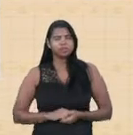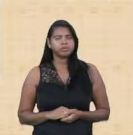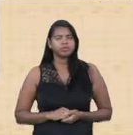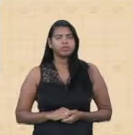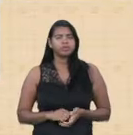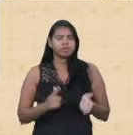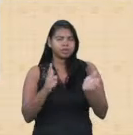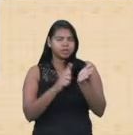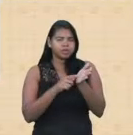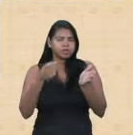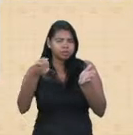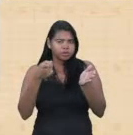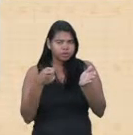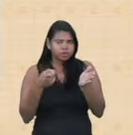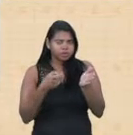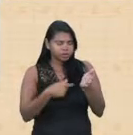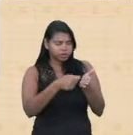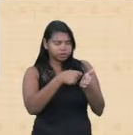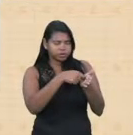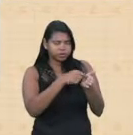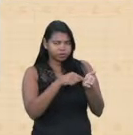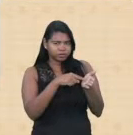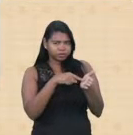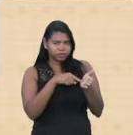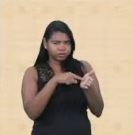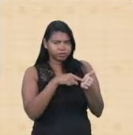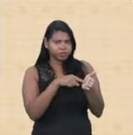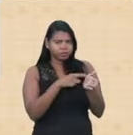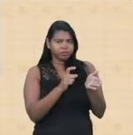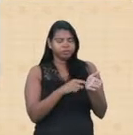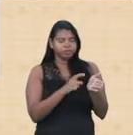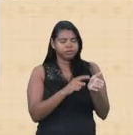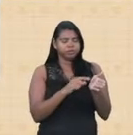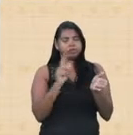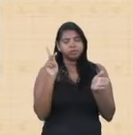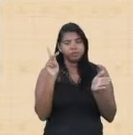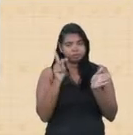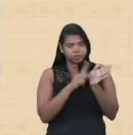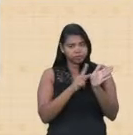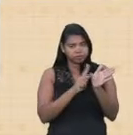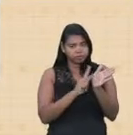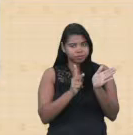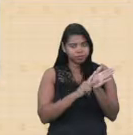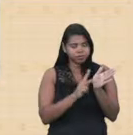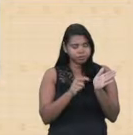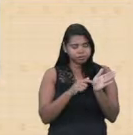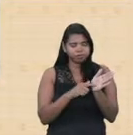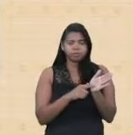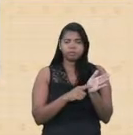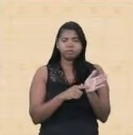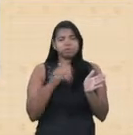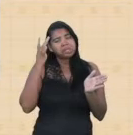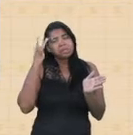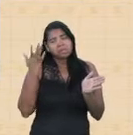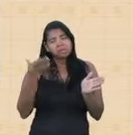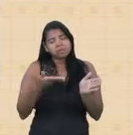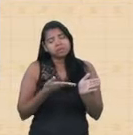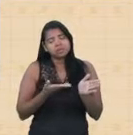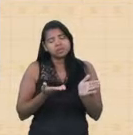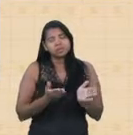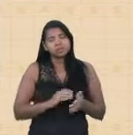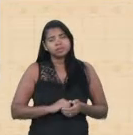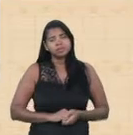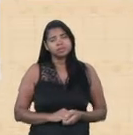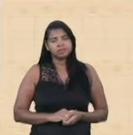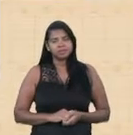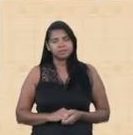dedo indicador e vai posicionar o seu dedo indicador na folha de papel. Ah, Paulinho, não botei X não, botei um ponto. Tudo bem,